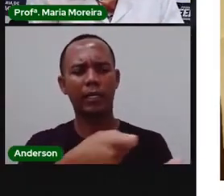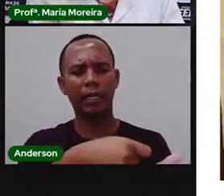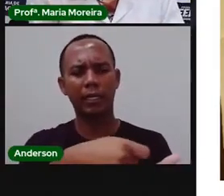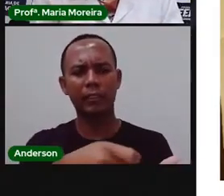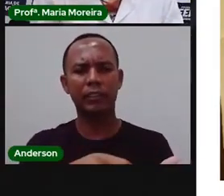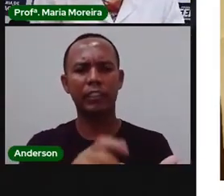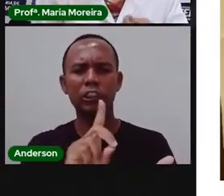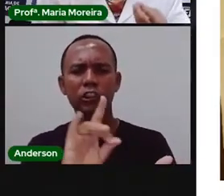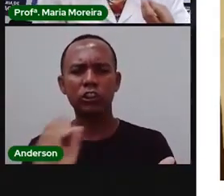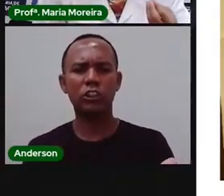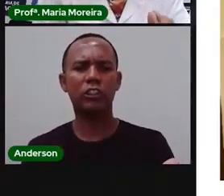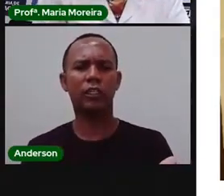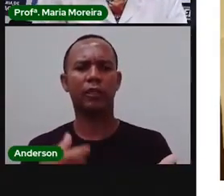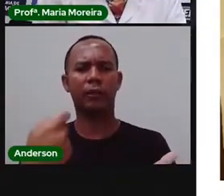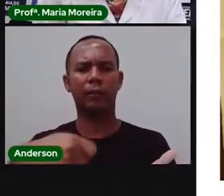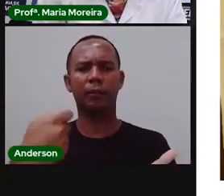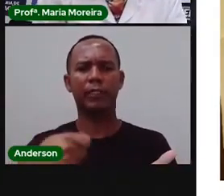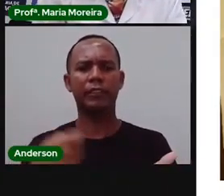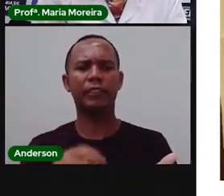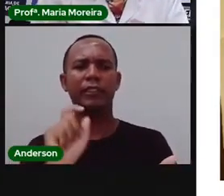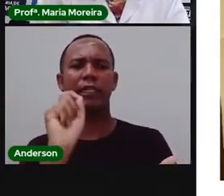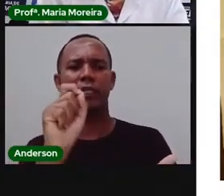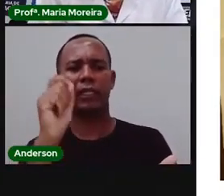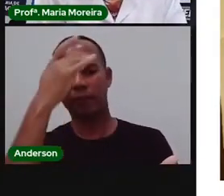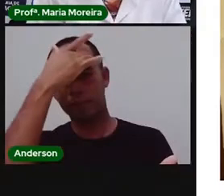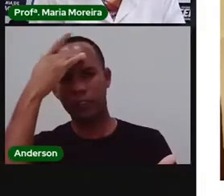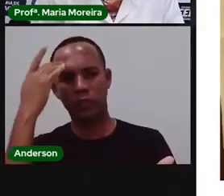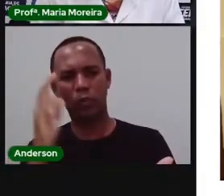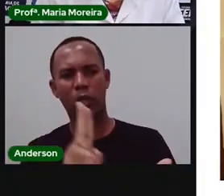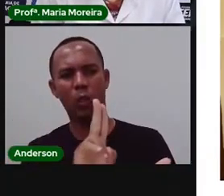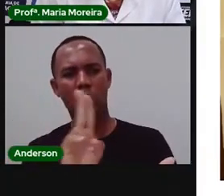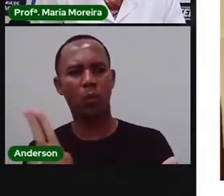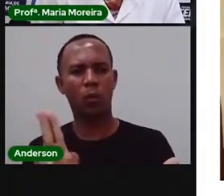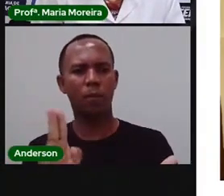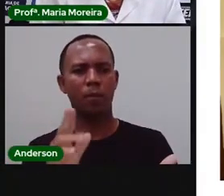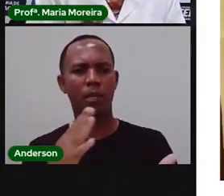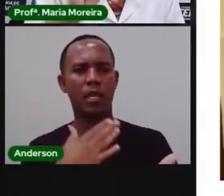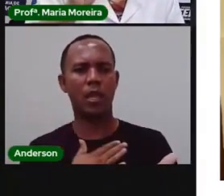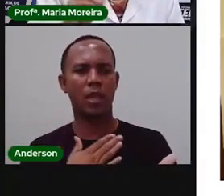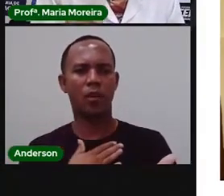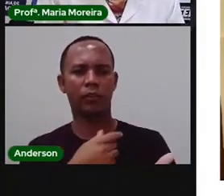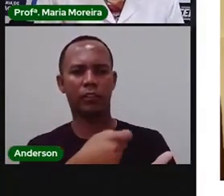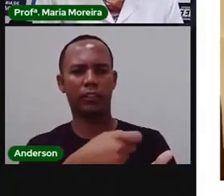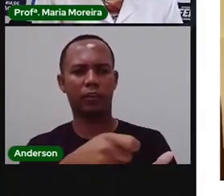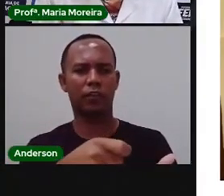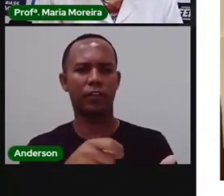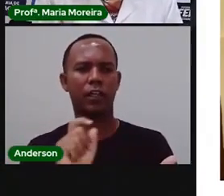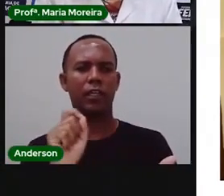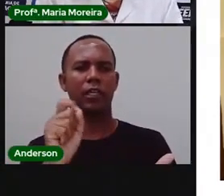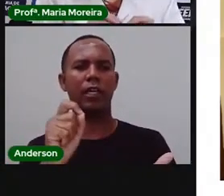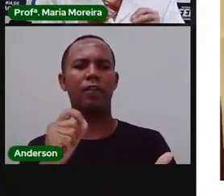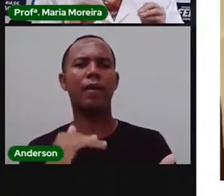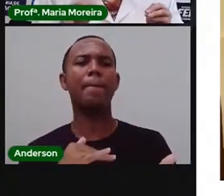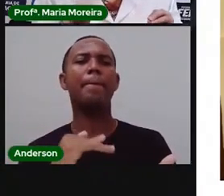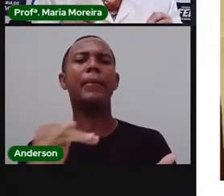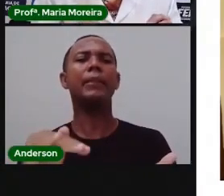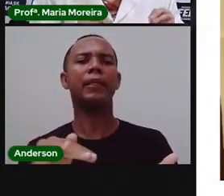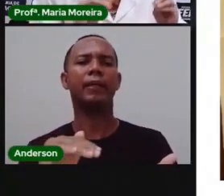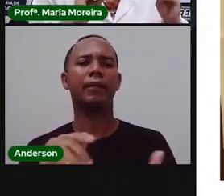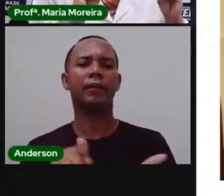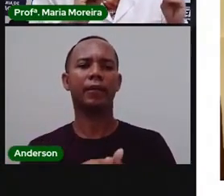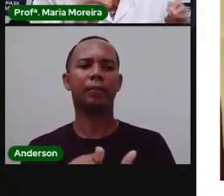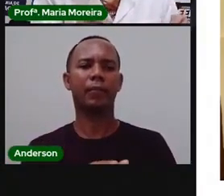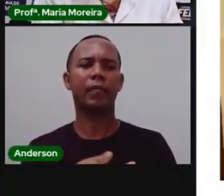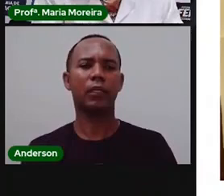precisa da data, ela precisa de quem escreveu e para quem foi feita. Bom, olhem essa carta aí. Logo no